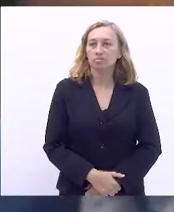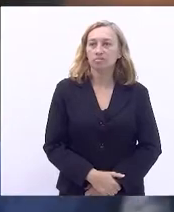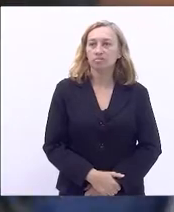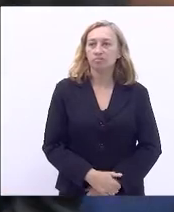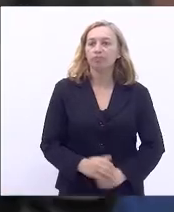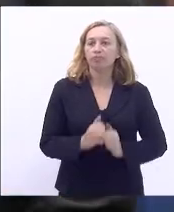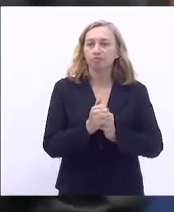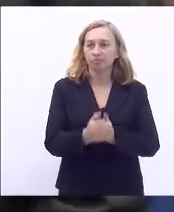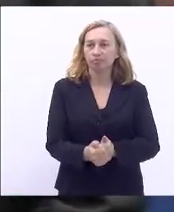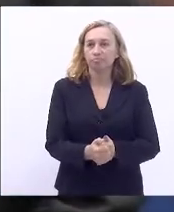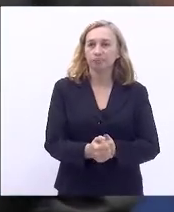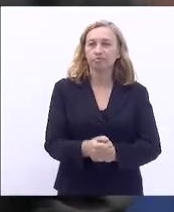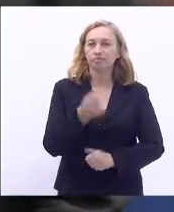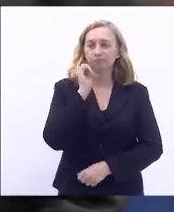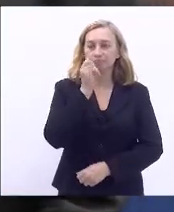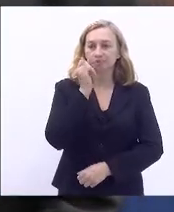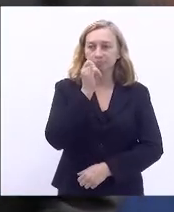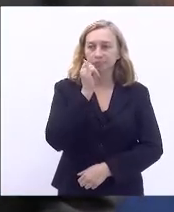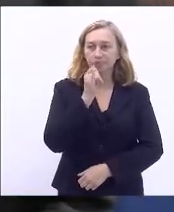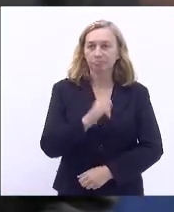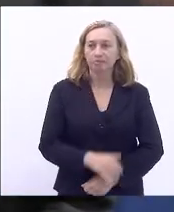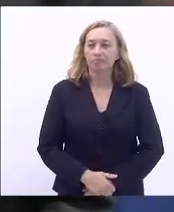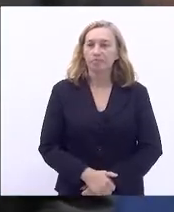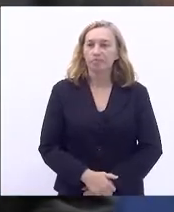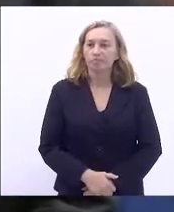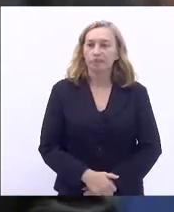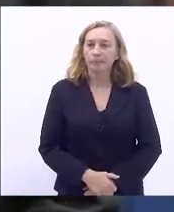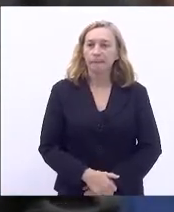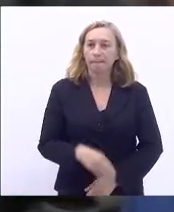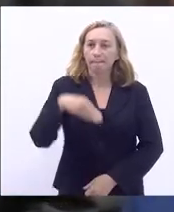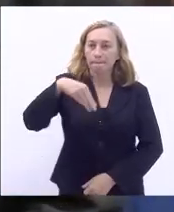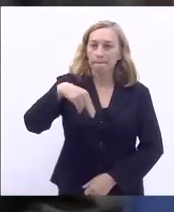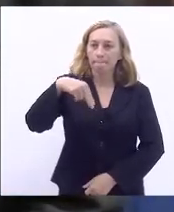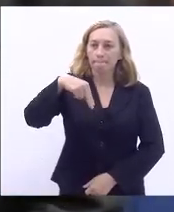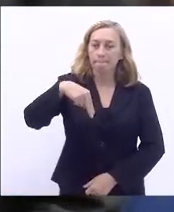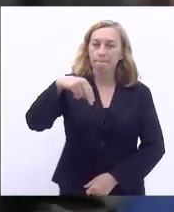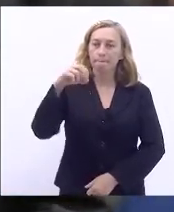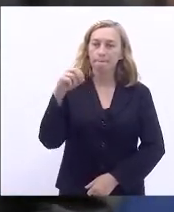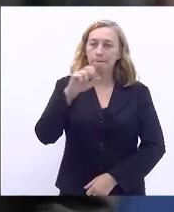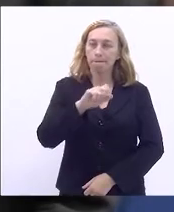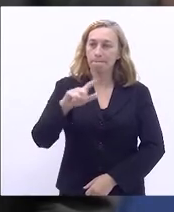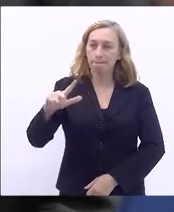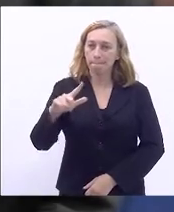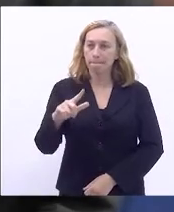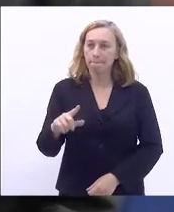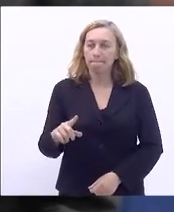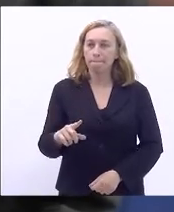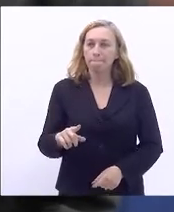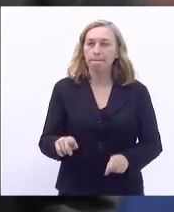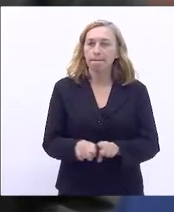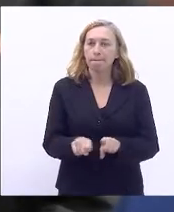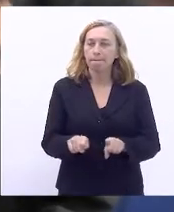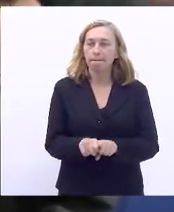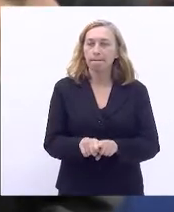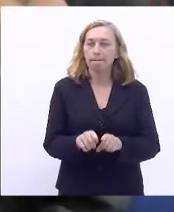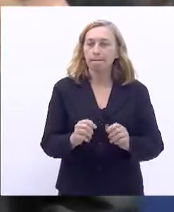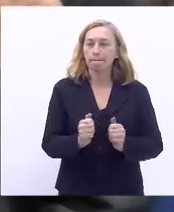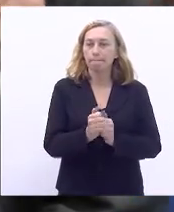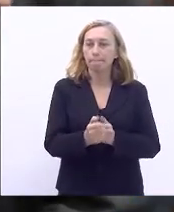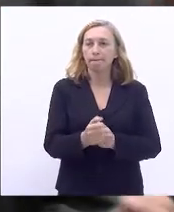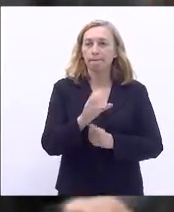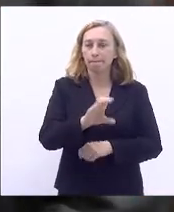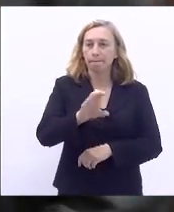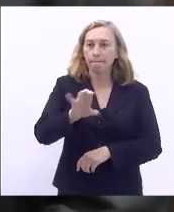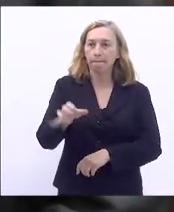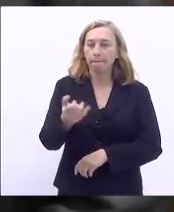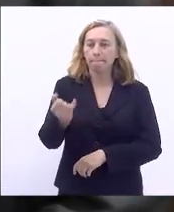Acompanho o parecer do relator, Noel de Carvalho, acompanhando o parecer da CCJ, uma vez que